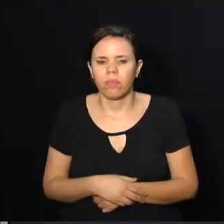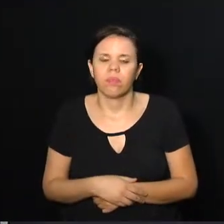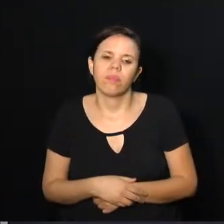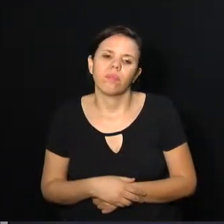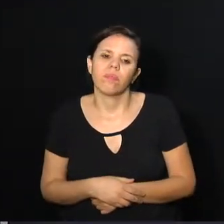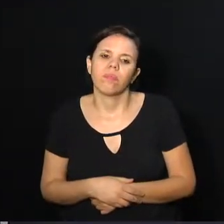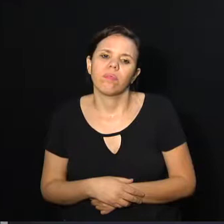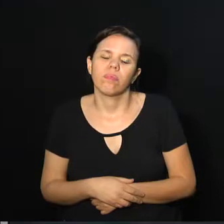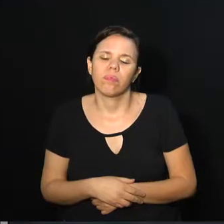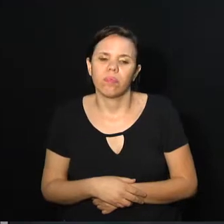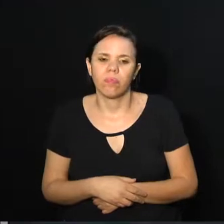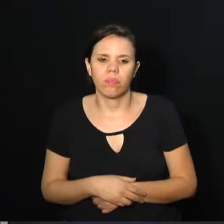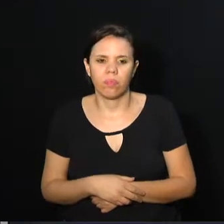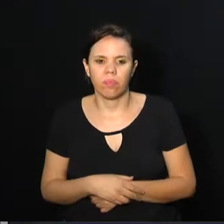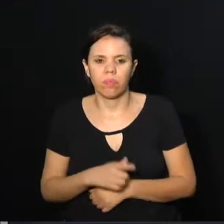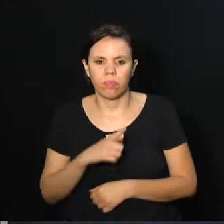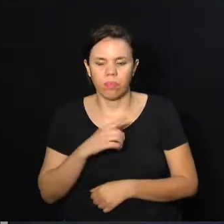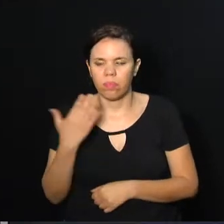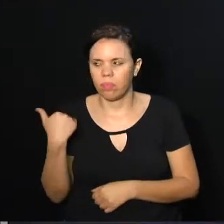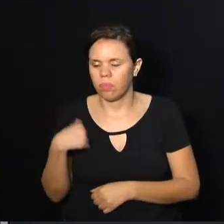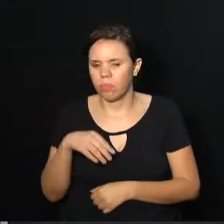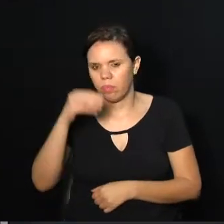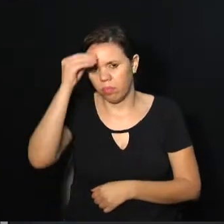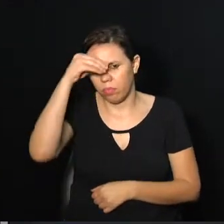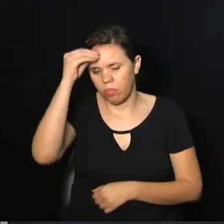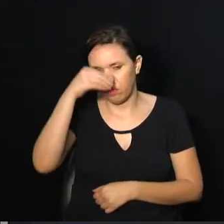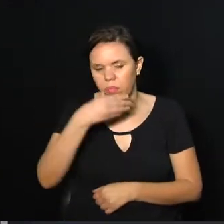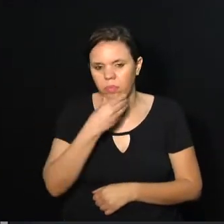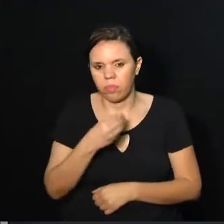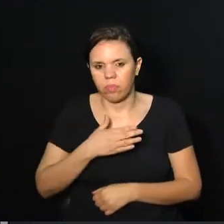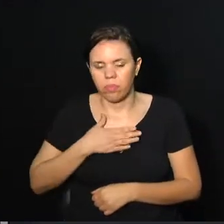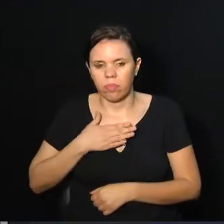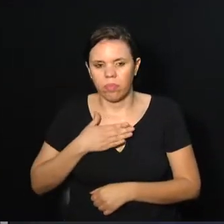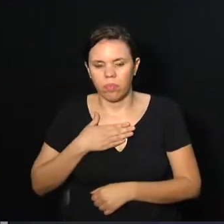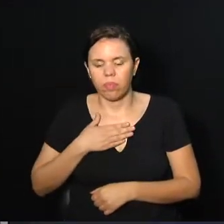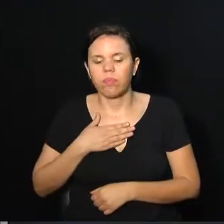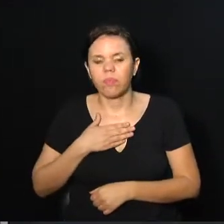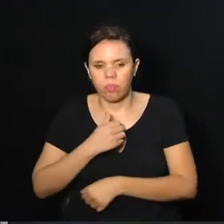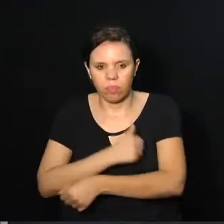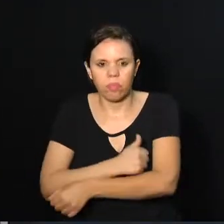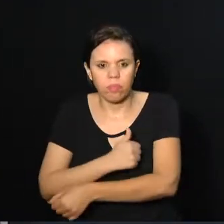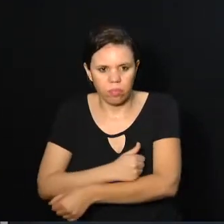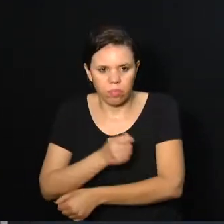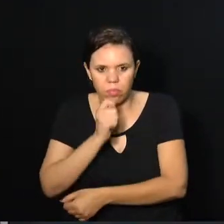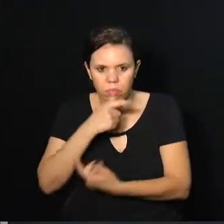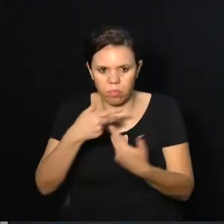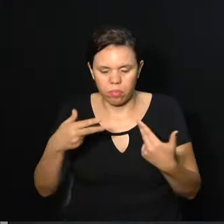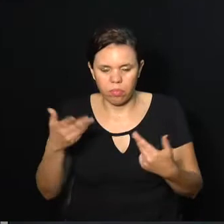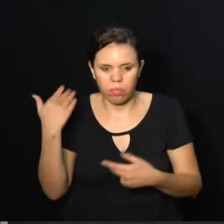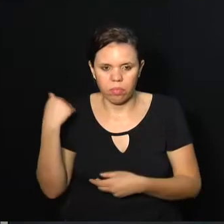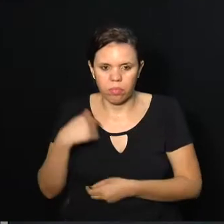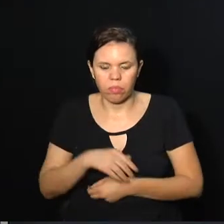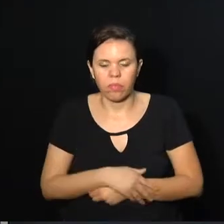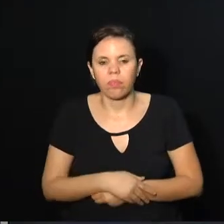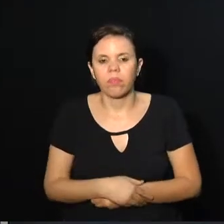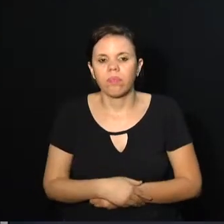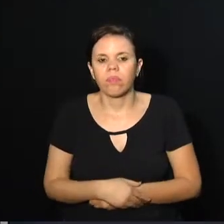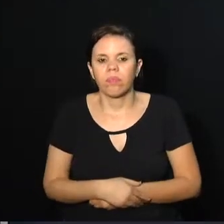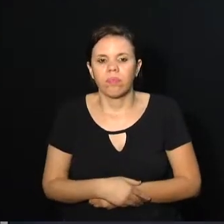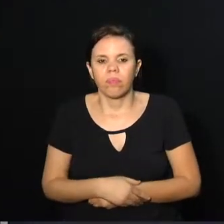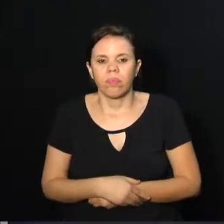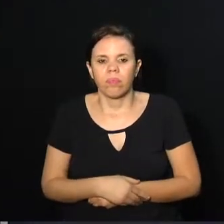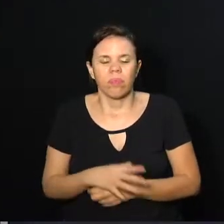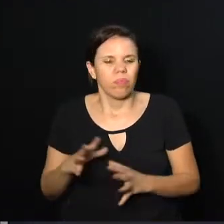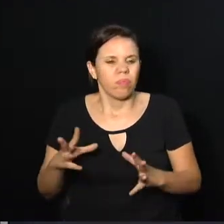Eu tive um sobrinho meu, né? Ele foi dependente de droga, né? Tinha de